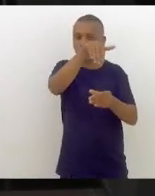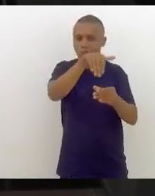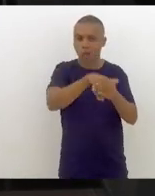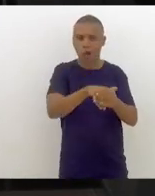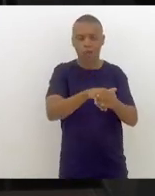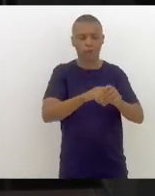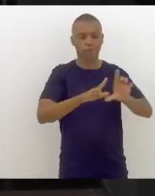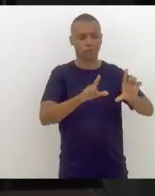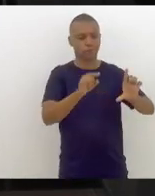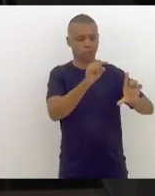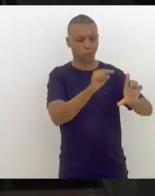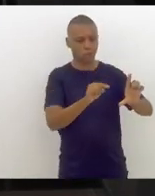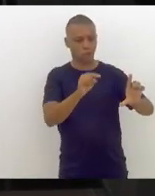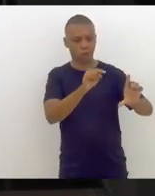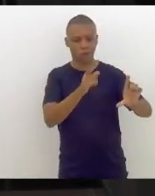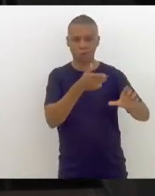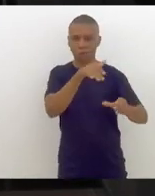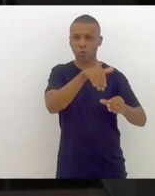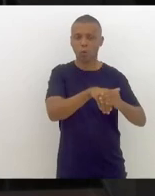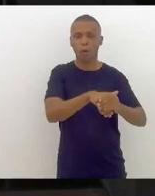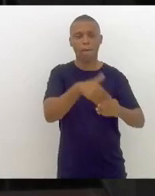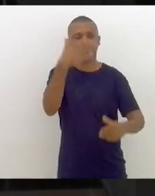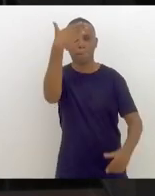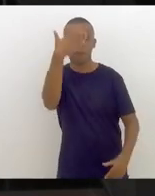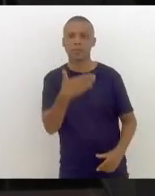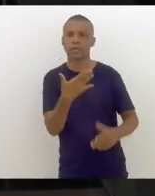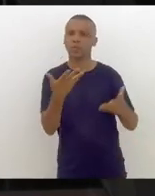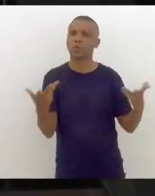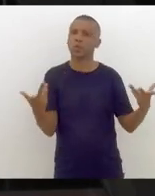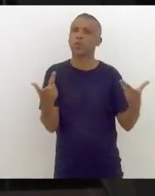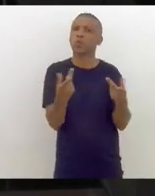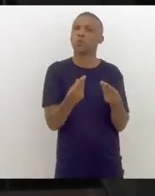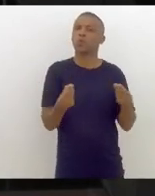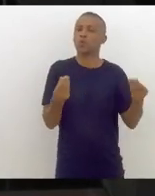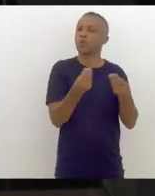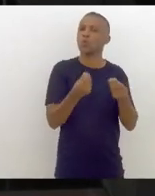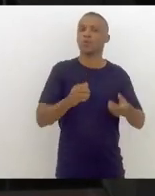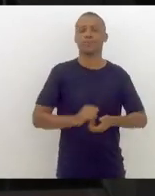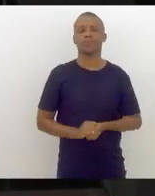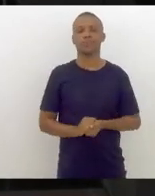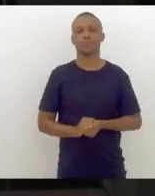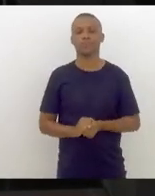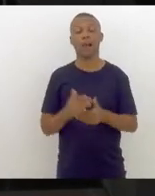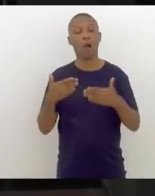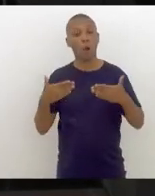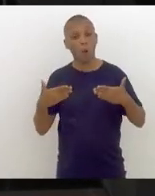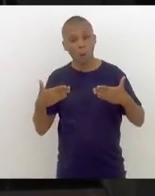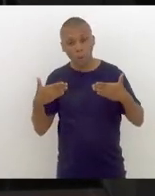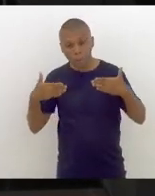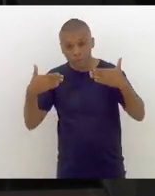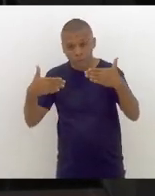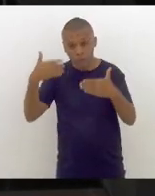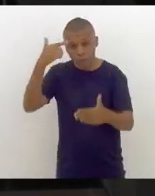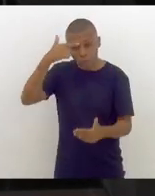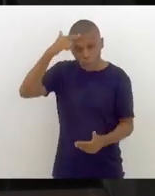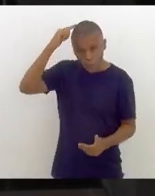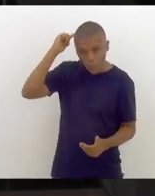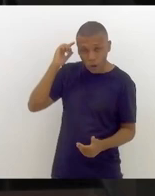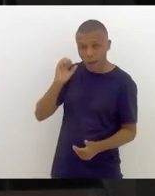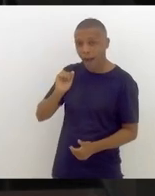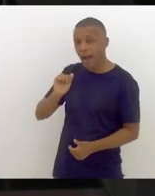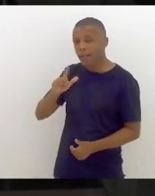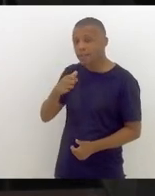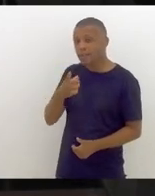mostraram a sua eficiência o Ministro Alexandre de Moraes na